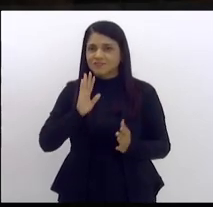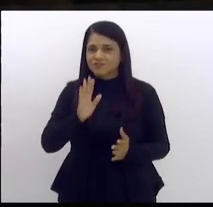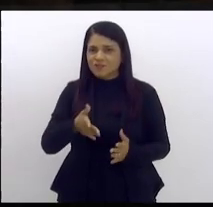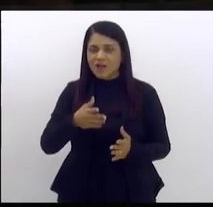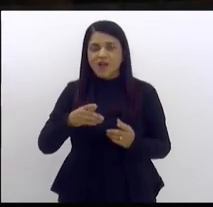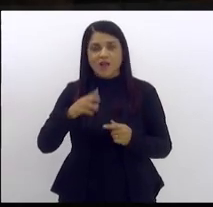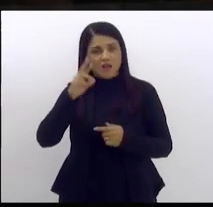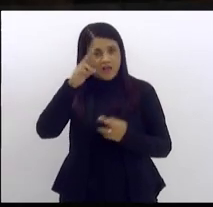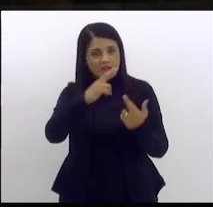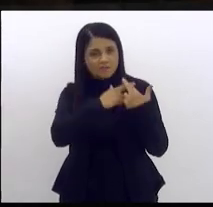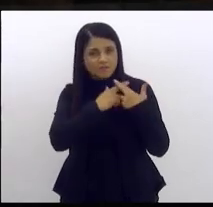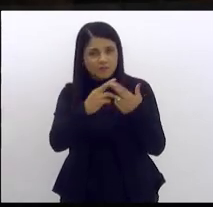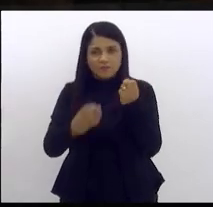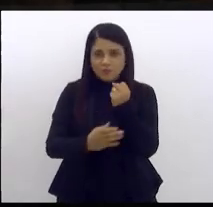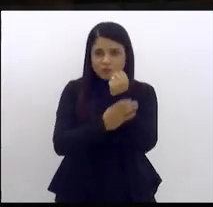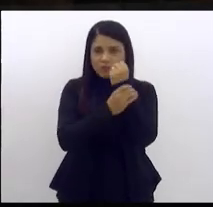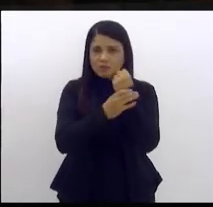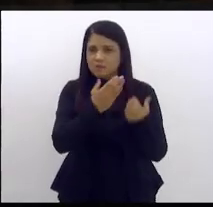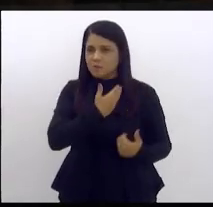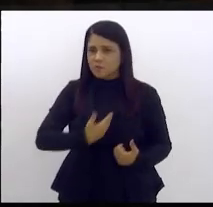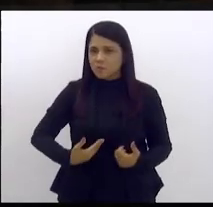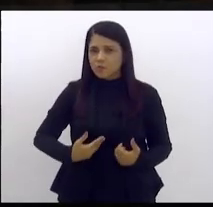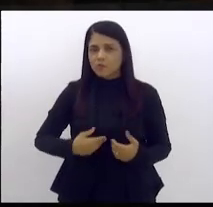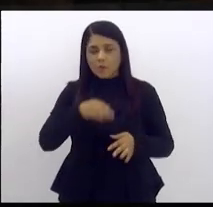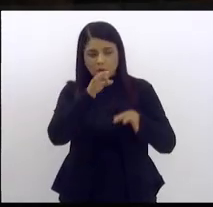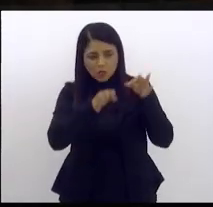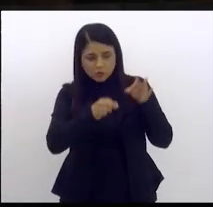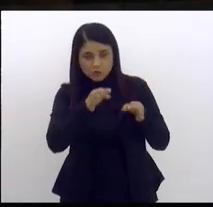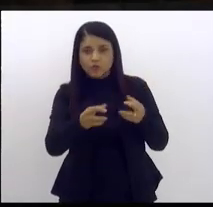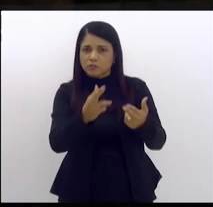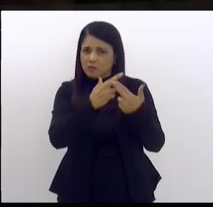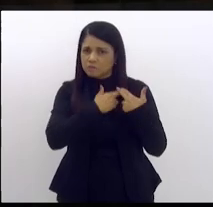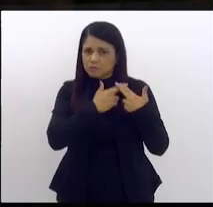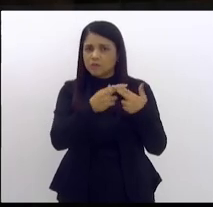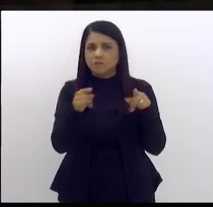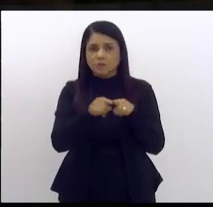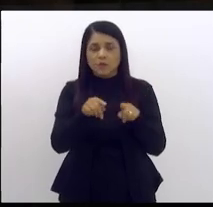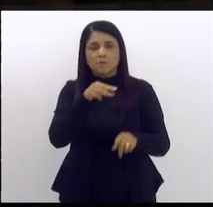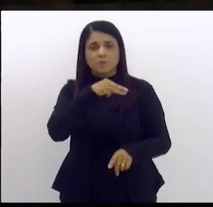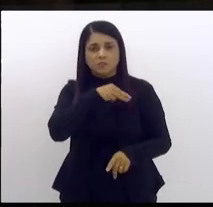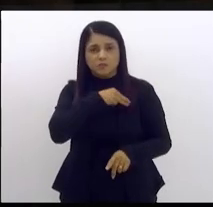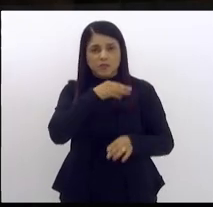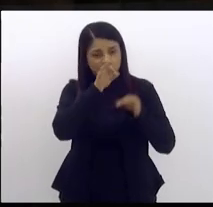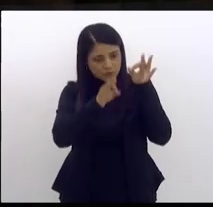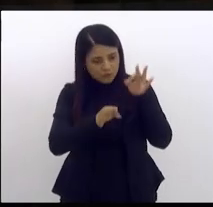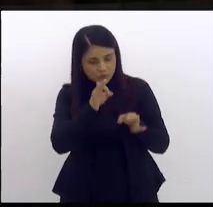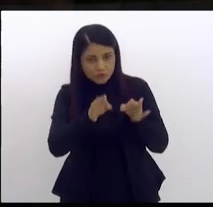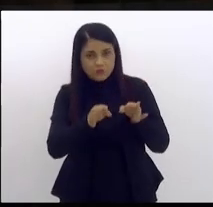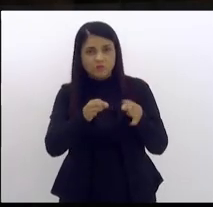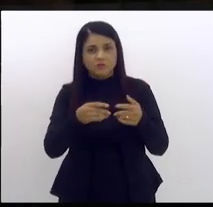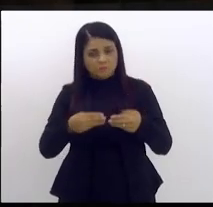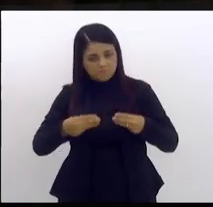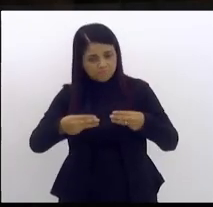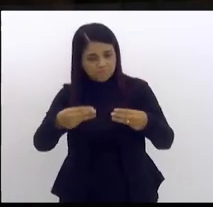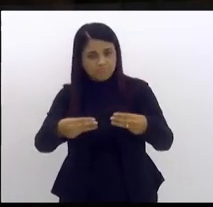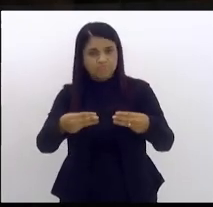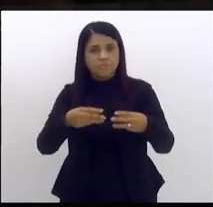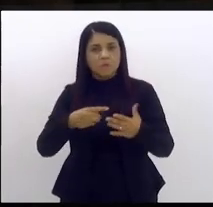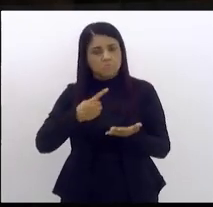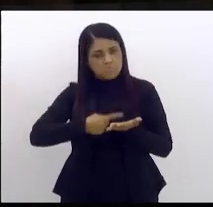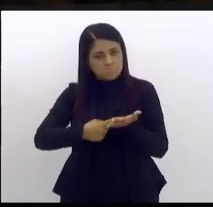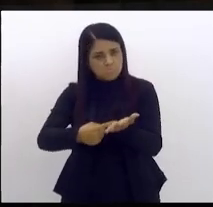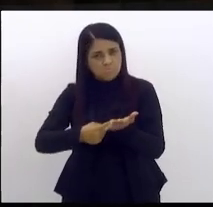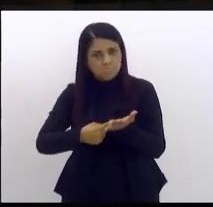Segurança Pública pela justiça em última análise afal de contas é o Ministério da Justiça pelas garantias né do